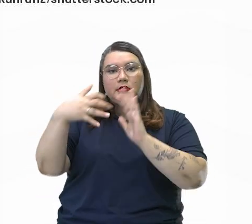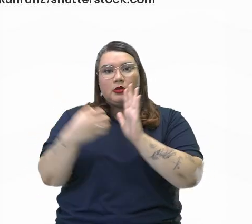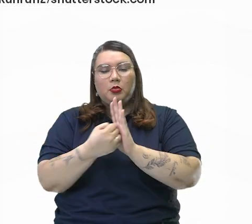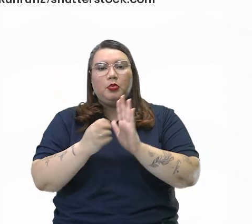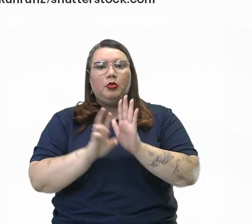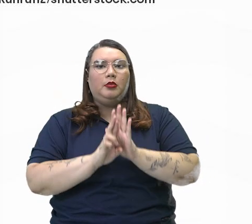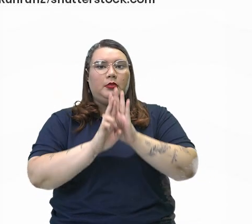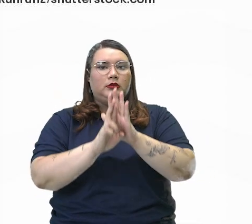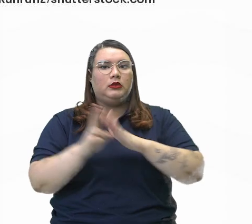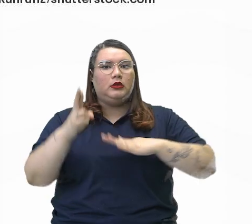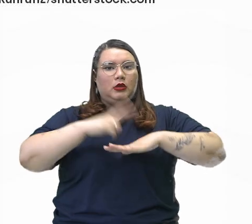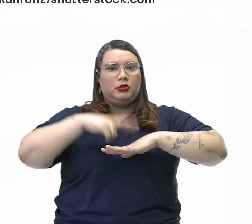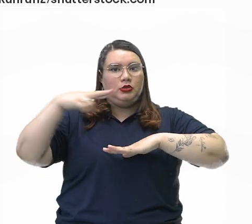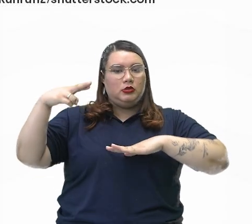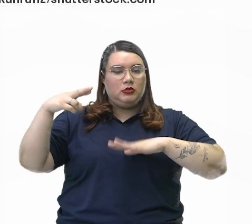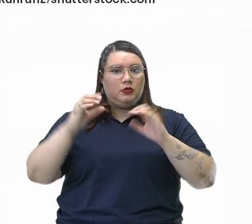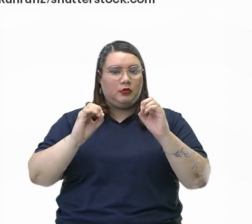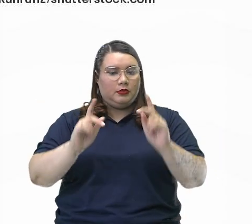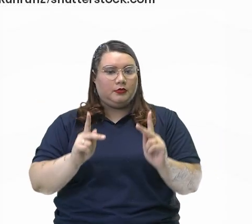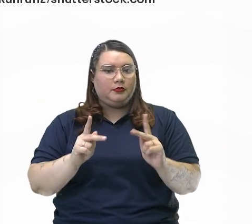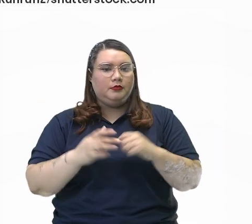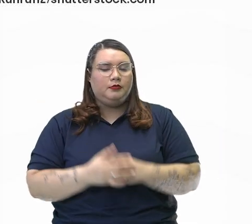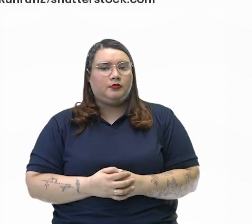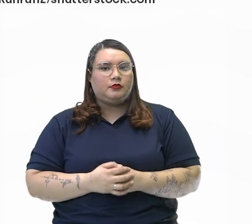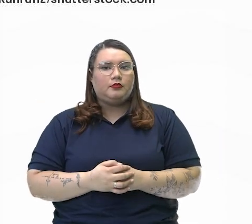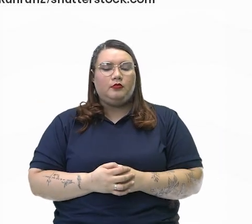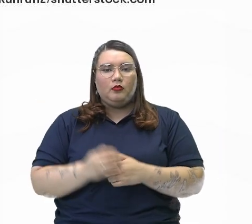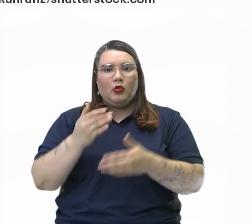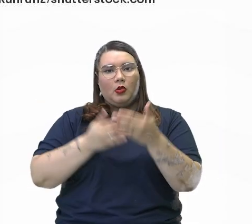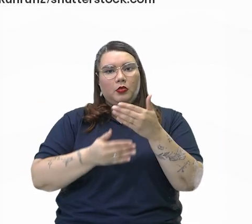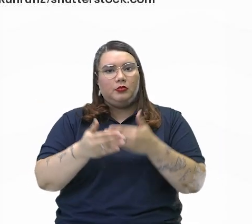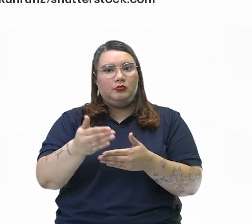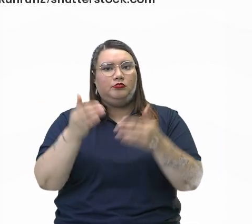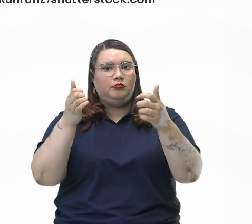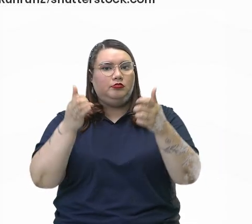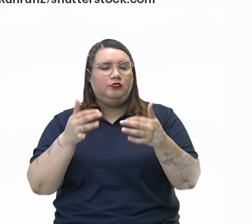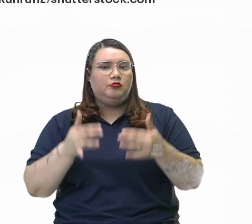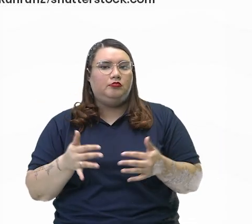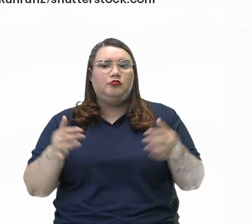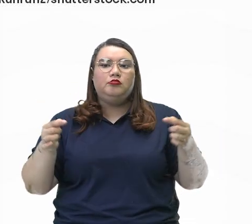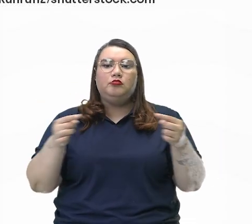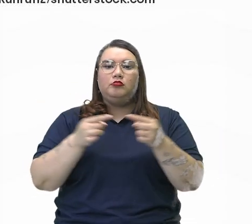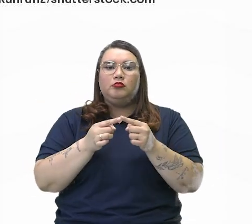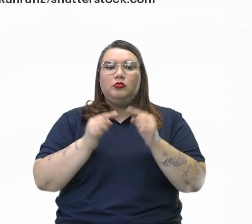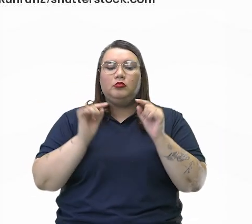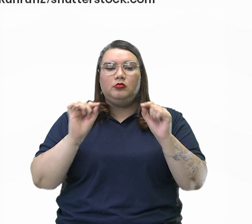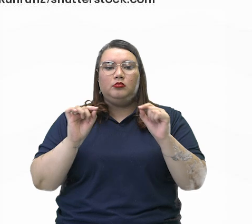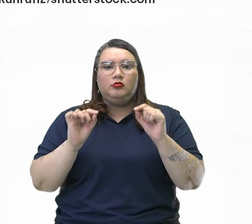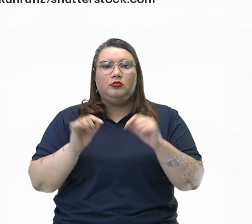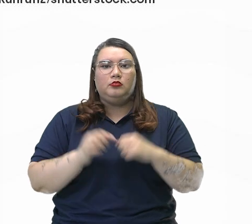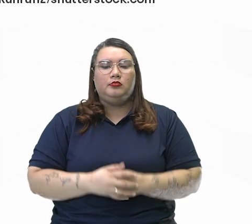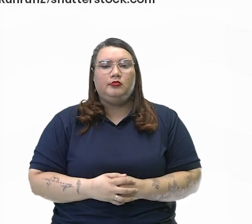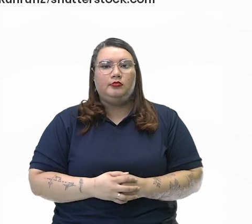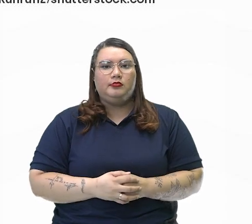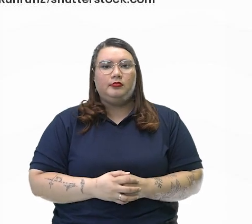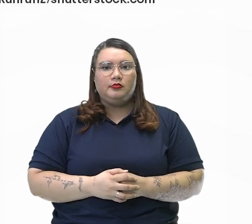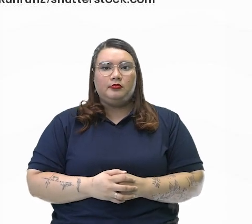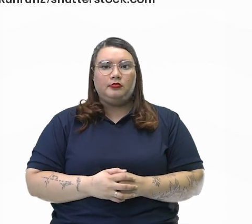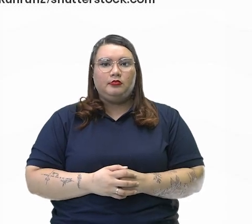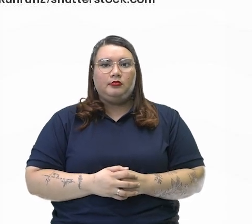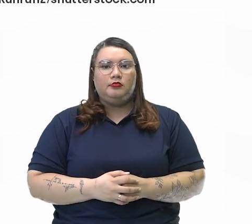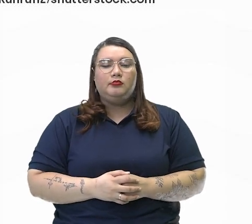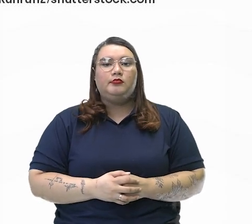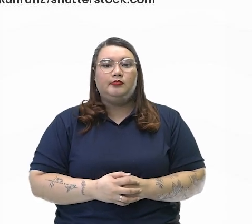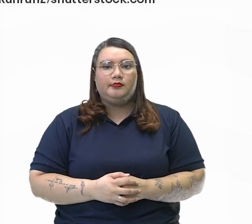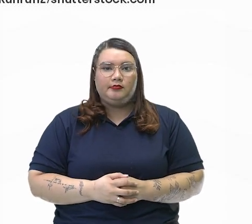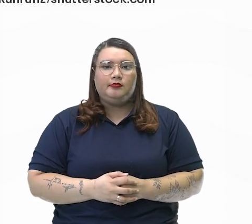a radioatividade. E ainda falando sobre a radioatividade, olhou para esse símbolo,